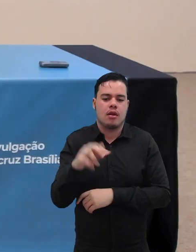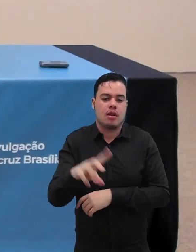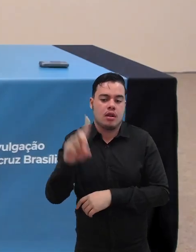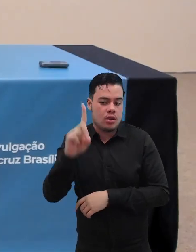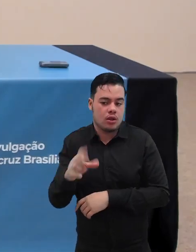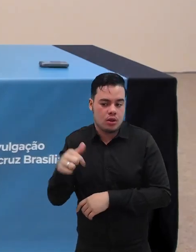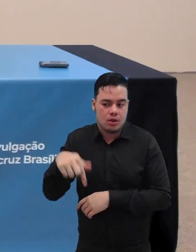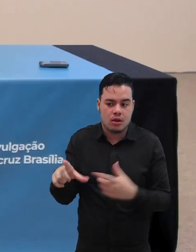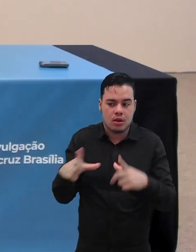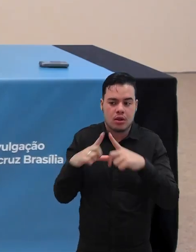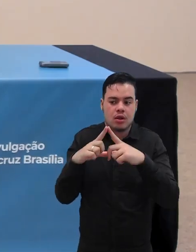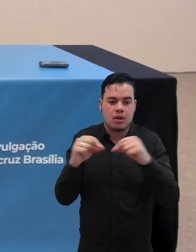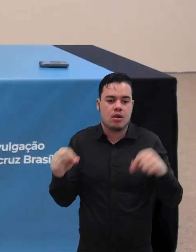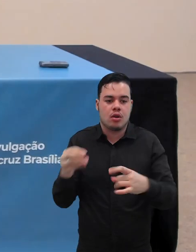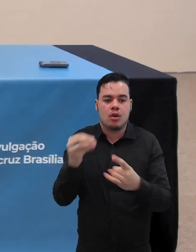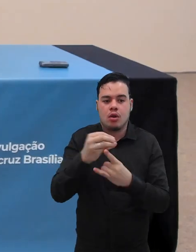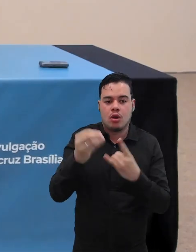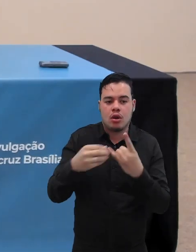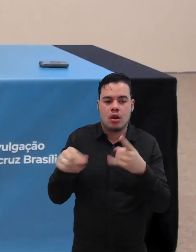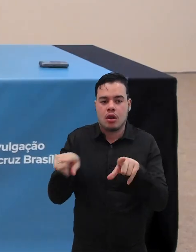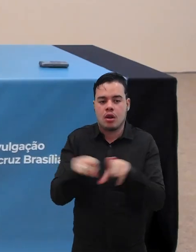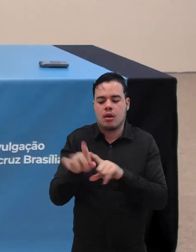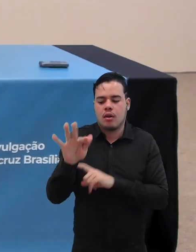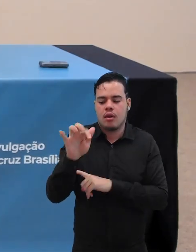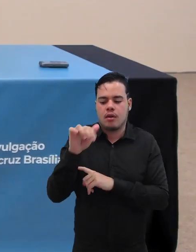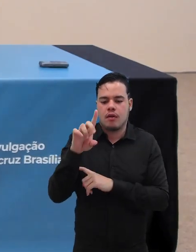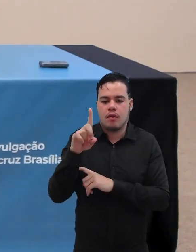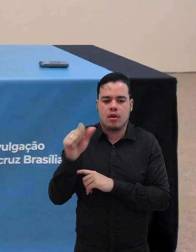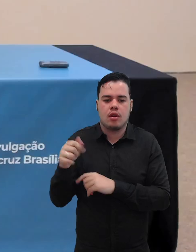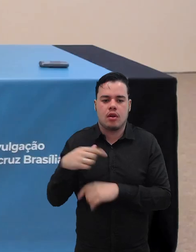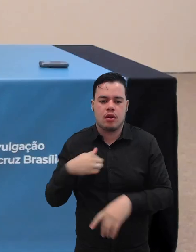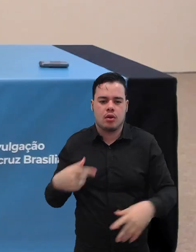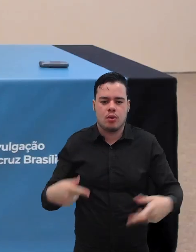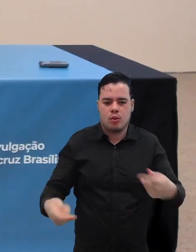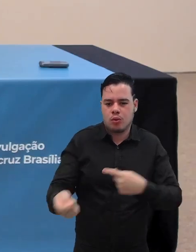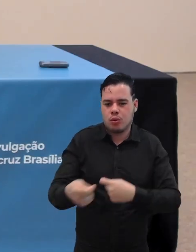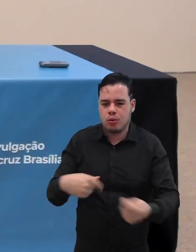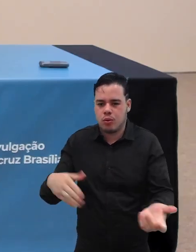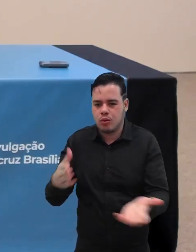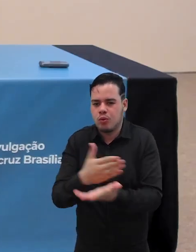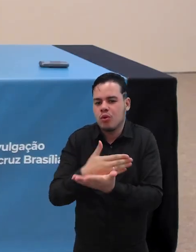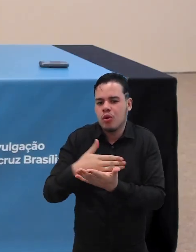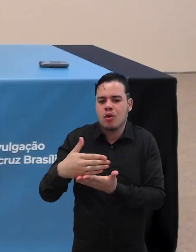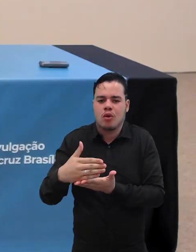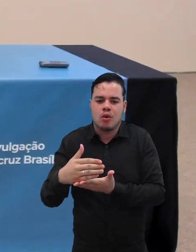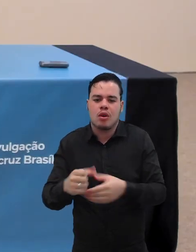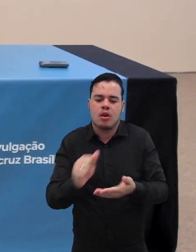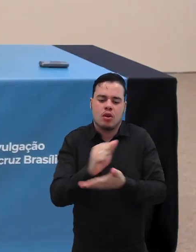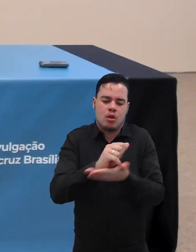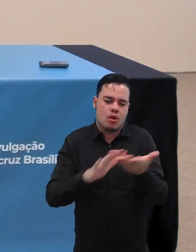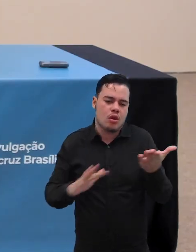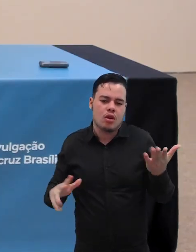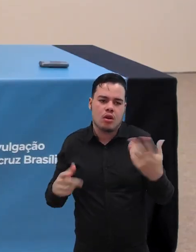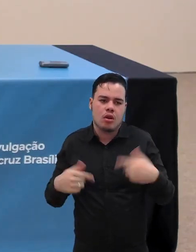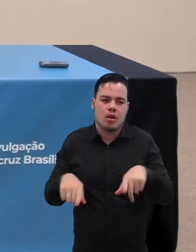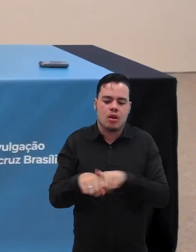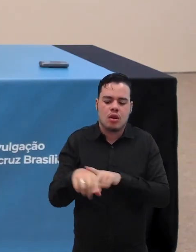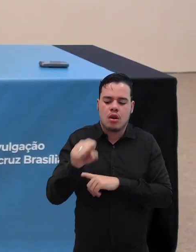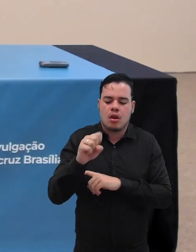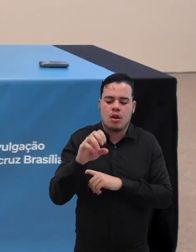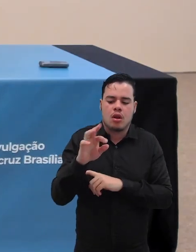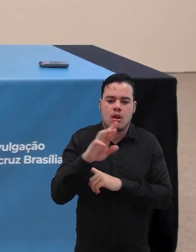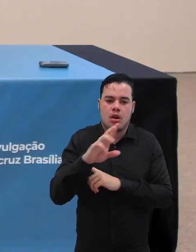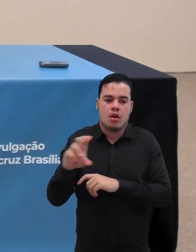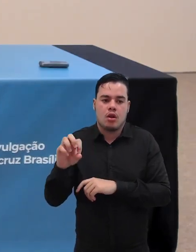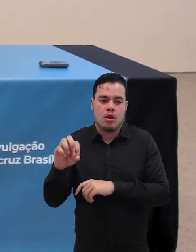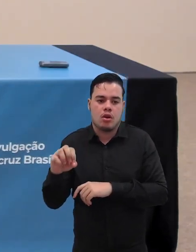de Brasília, para a Fernanda, que está aqui conduzindo e organizando aqui essa atividade, a Socorro, que eu acho que já deve ter